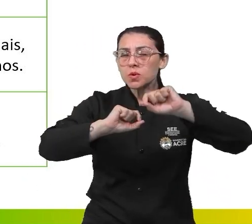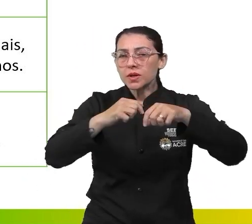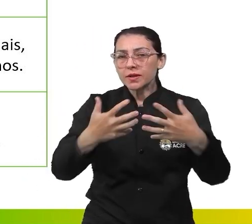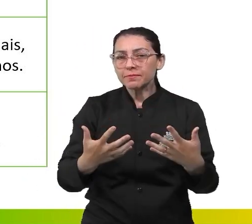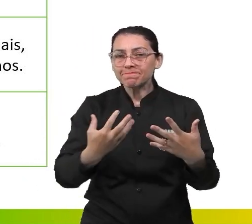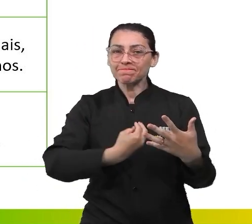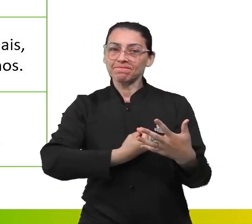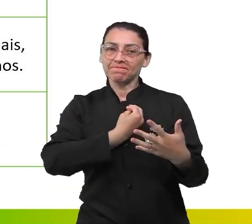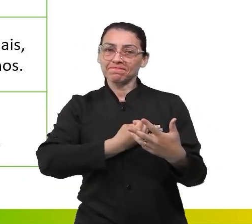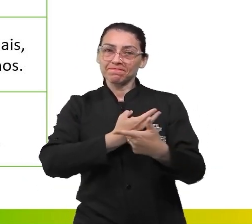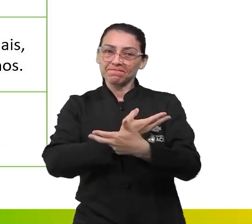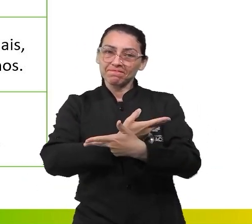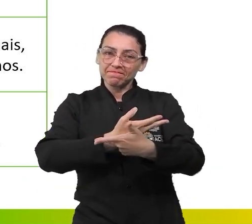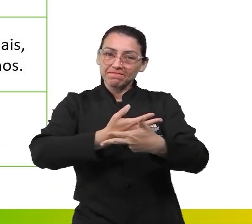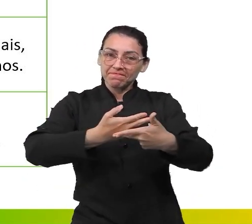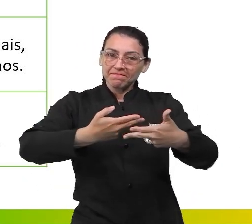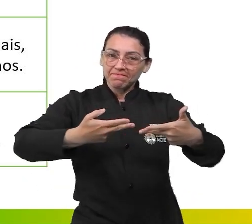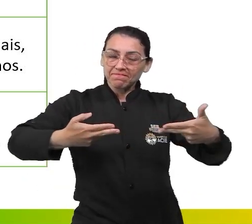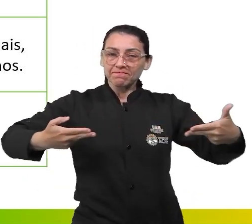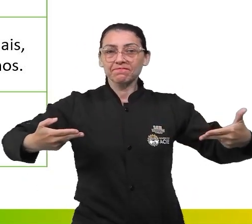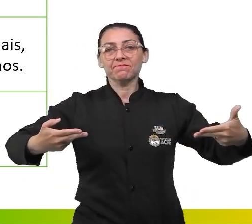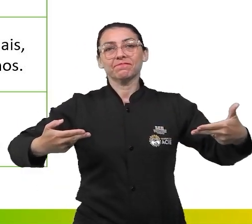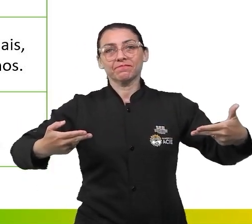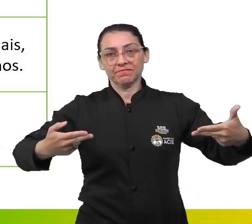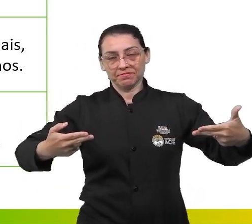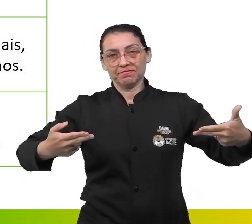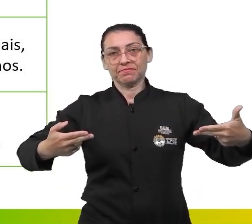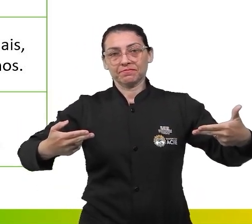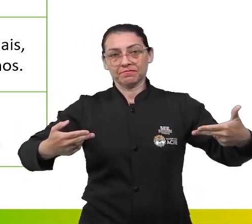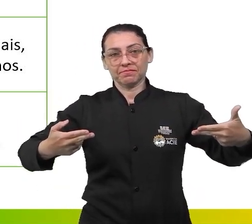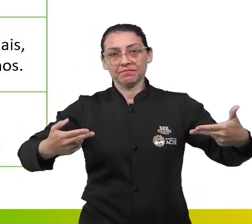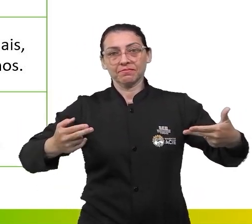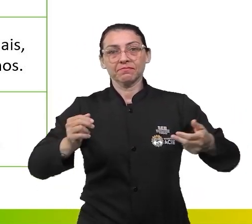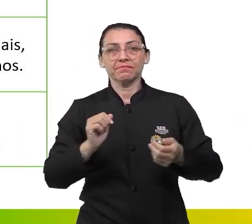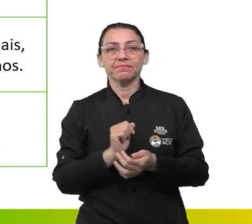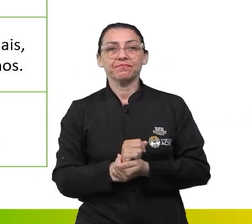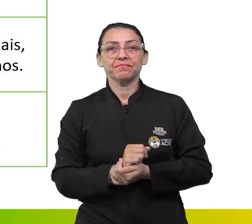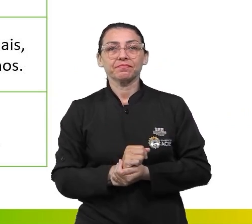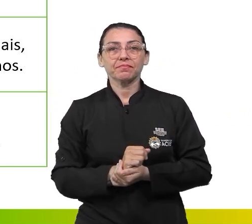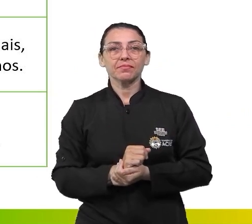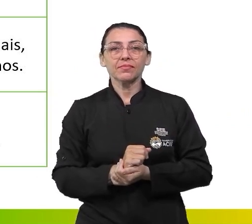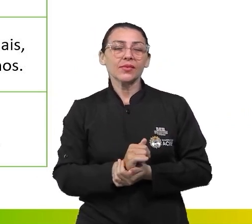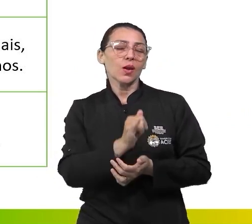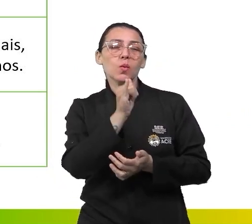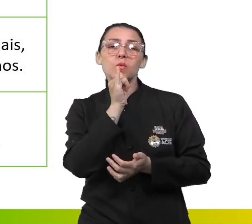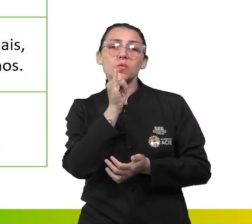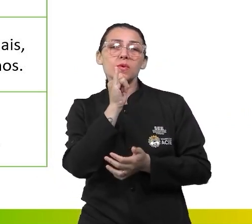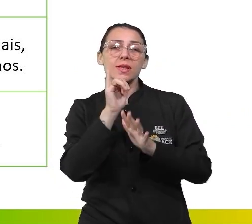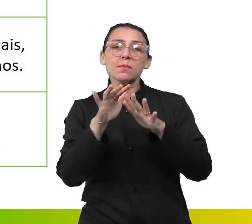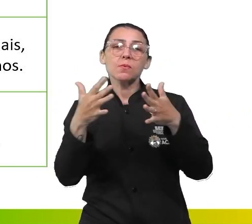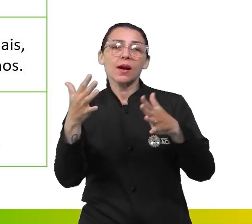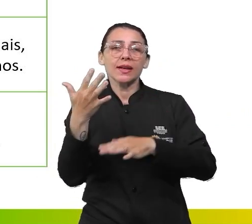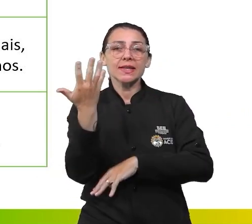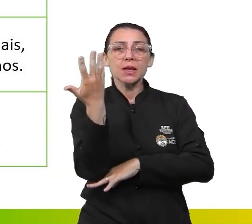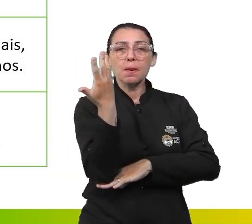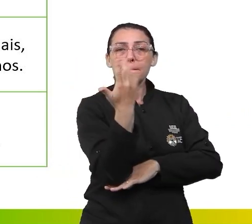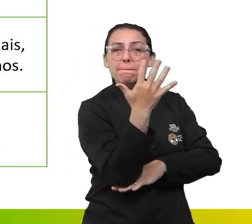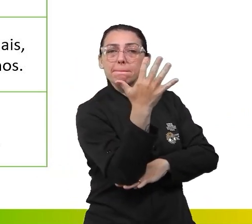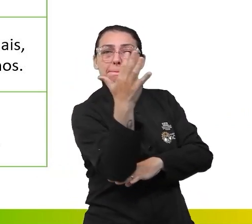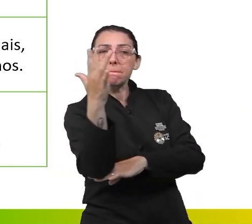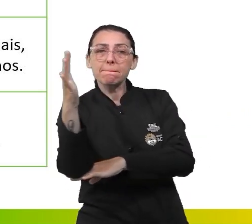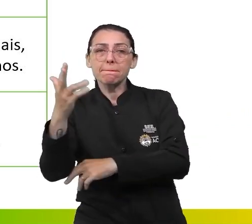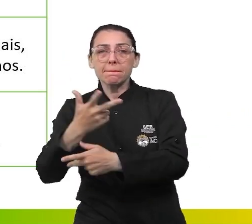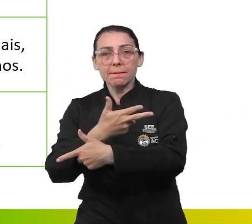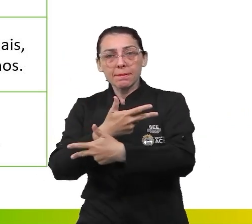aspectos bióticos? A gente está falando aí dos seres vivos. Olha que interessante. Quais são os exemplos dos seres vivos,